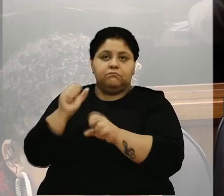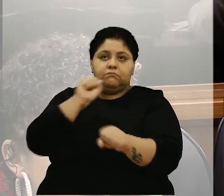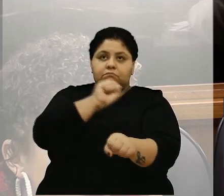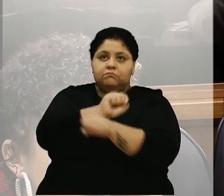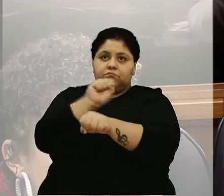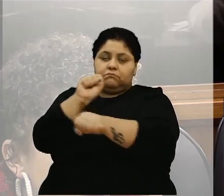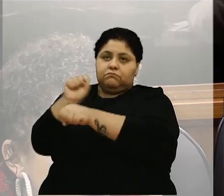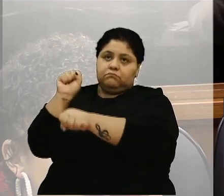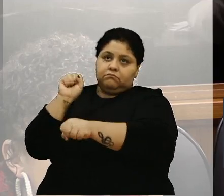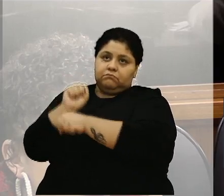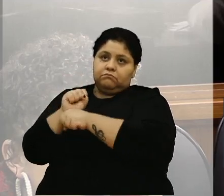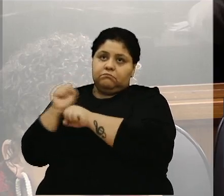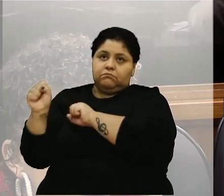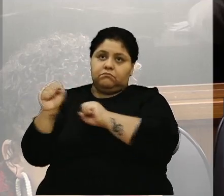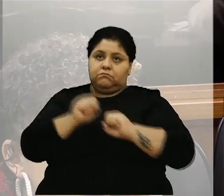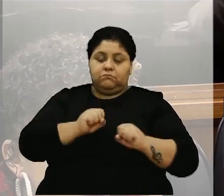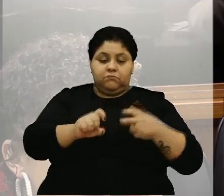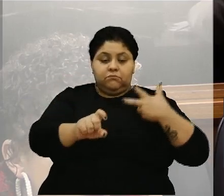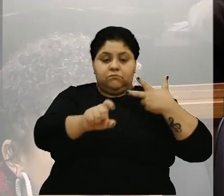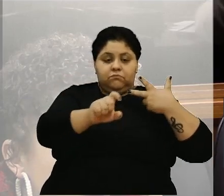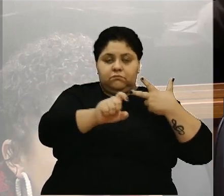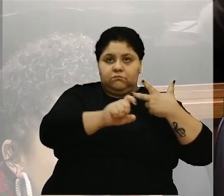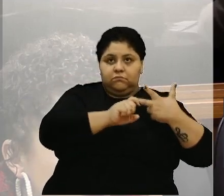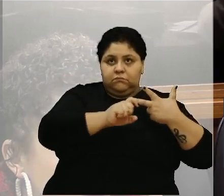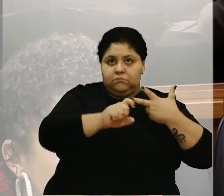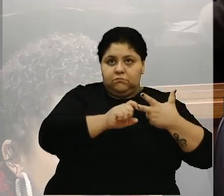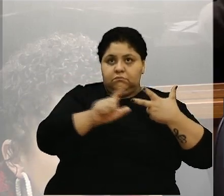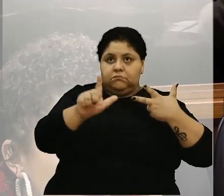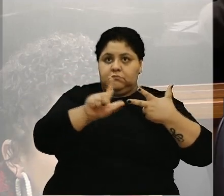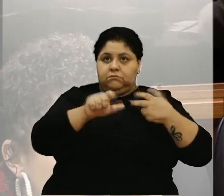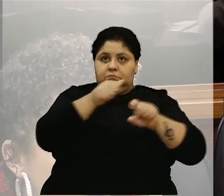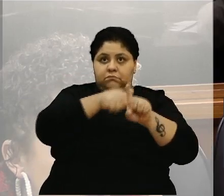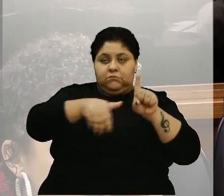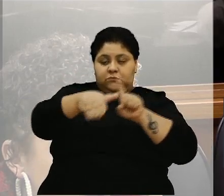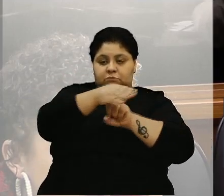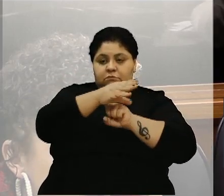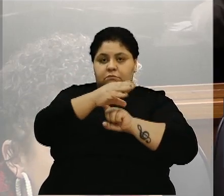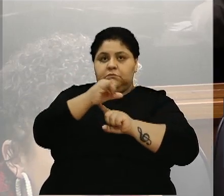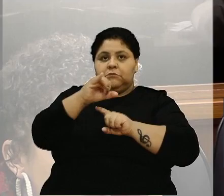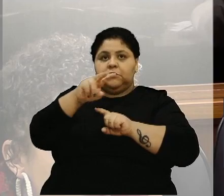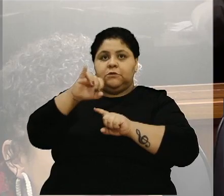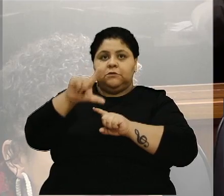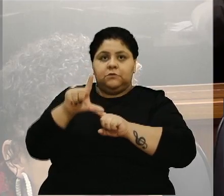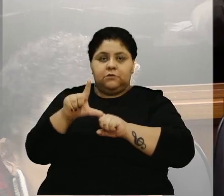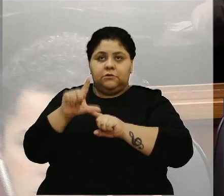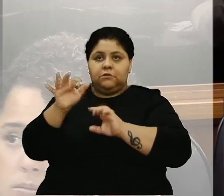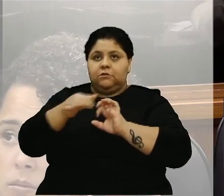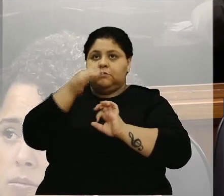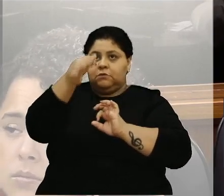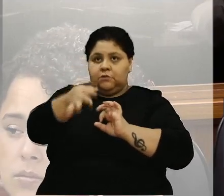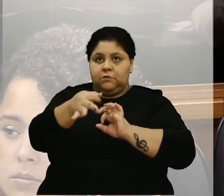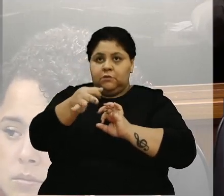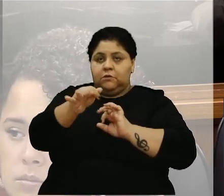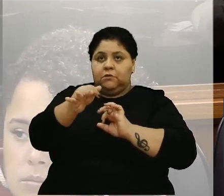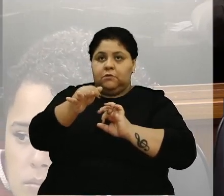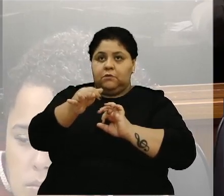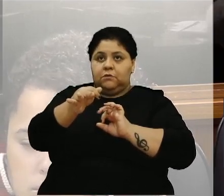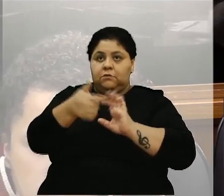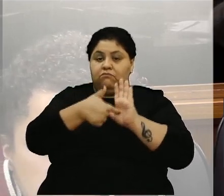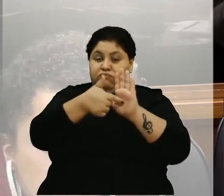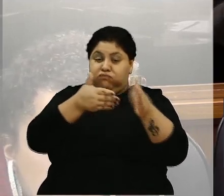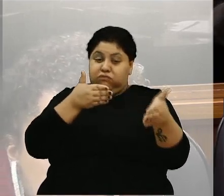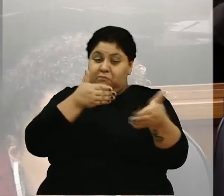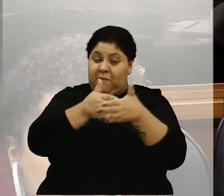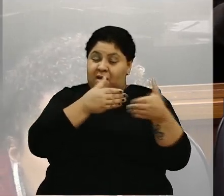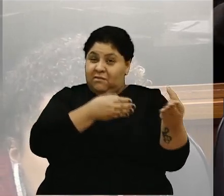uma consonância do poder executivo, legislativo e da sociedade civil, para que o futuro nos apresenta não nos impacte